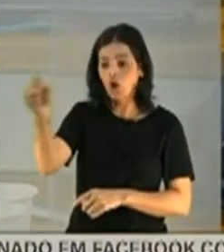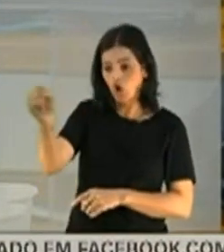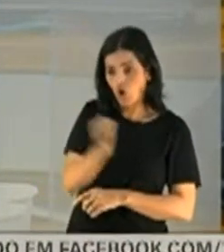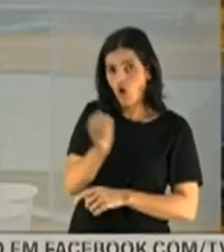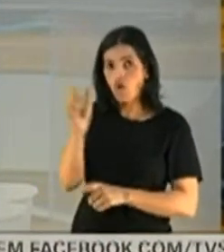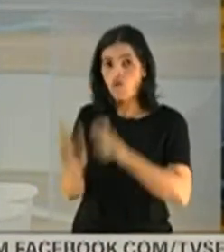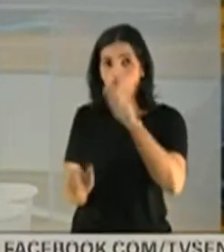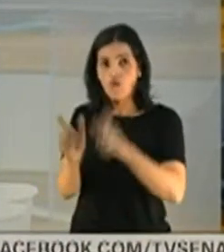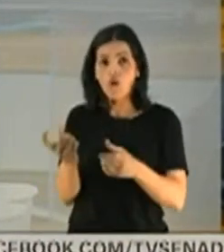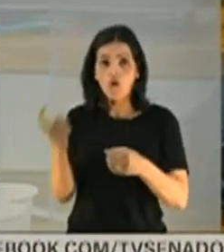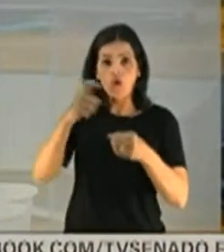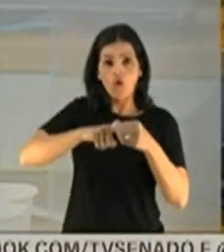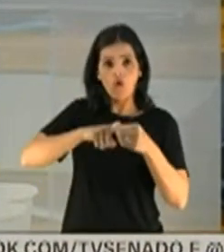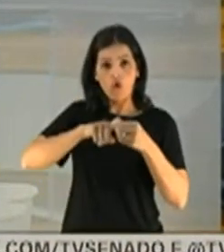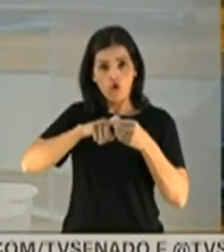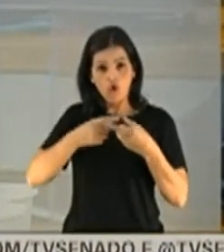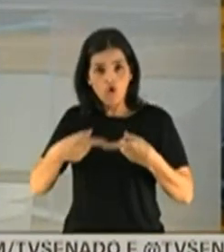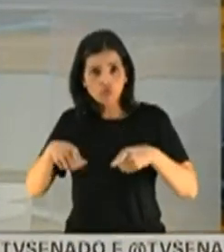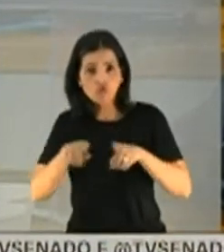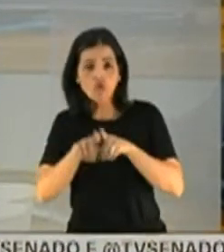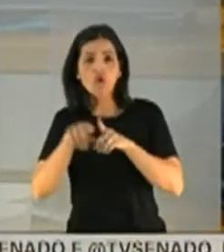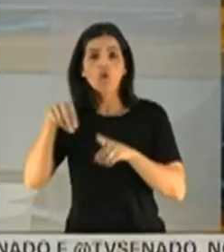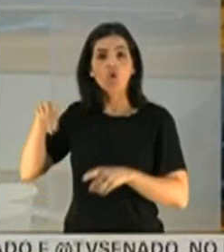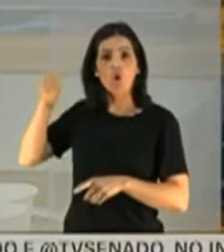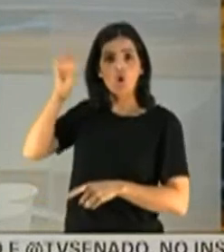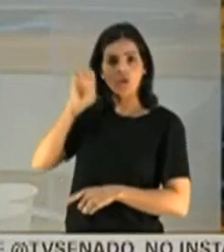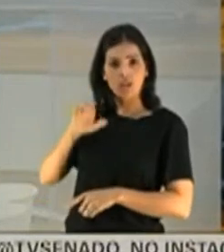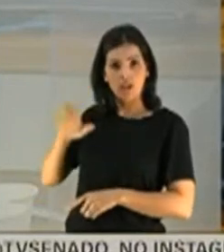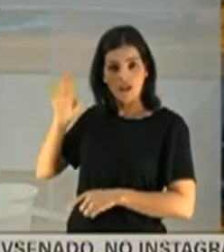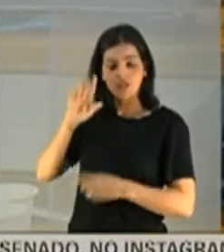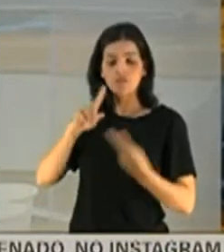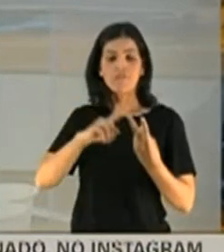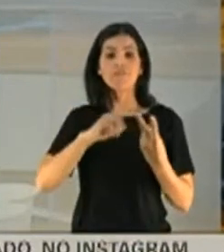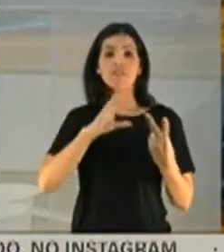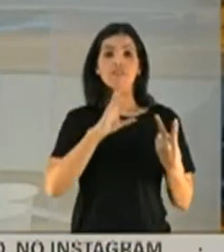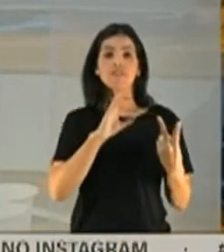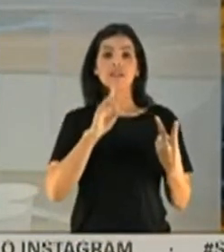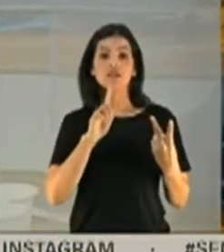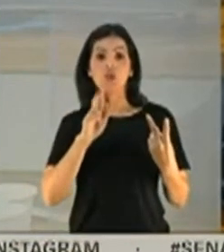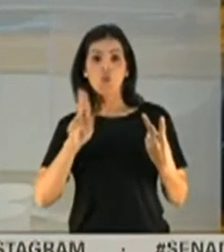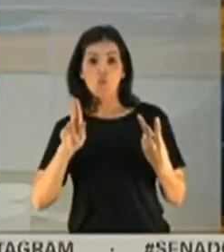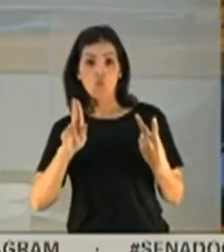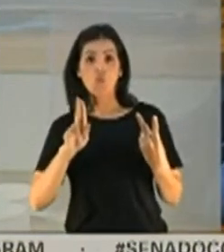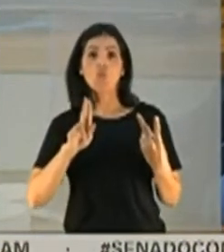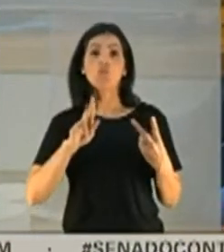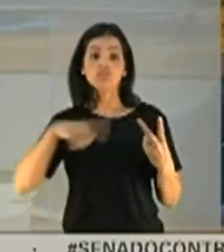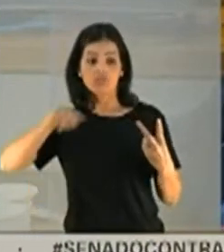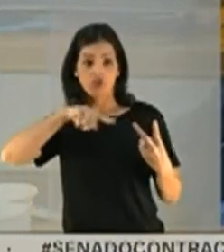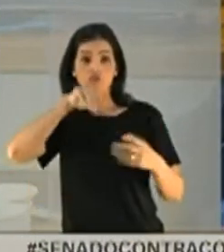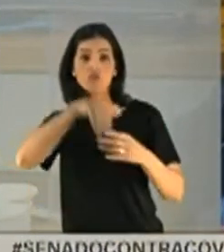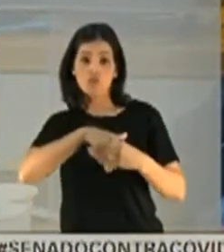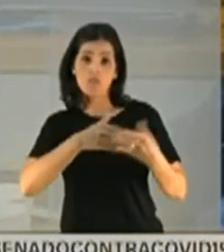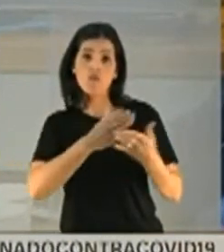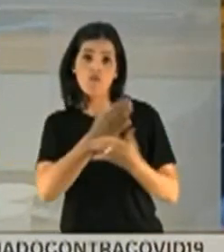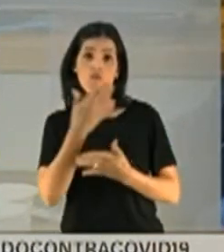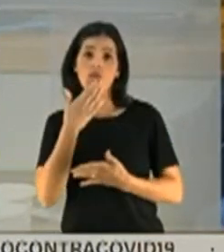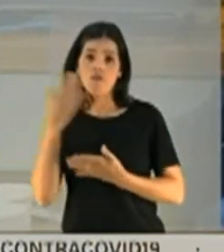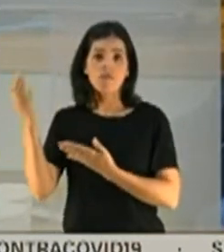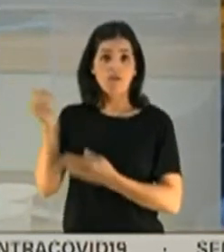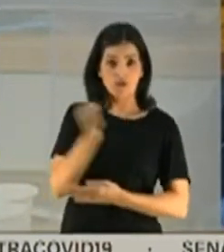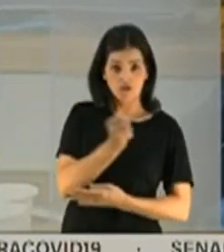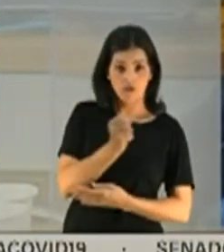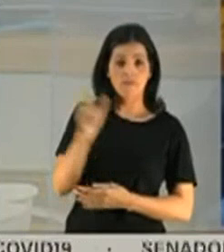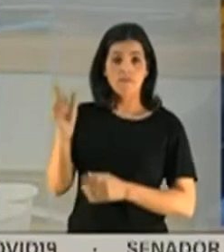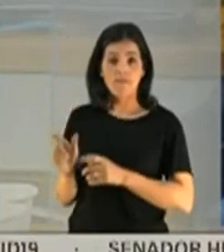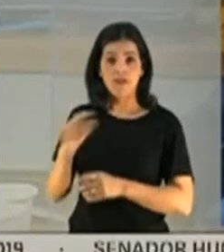do Consórcio Nordeste, da CGU, que foi aprovado pelos colegas aqui, porque a gente